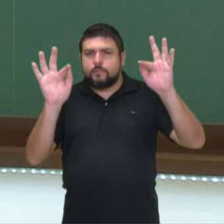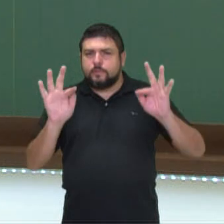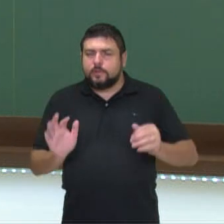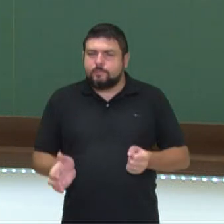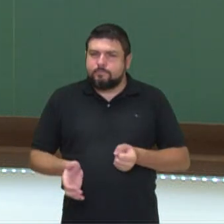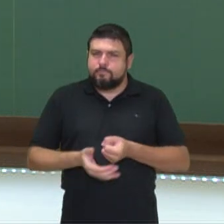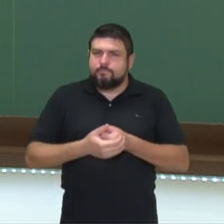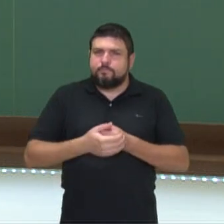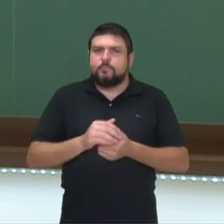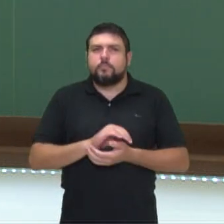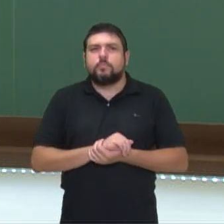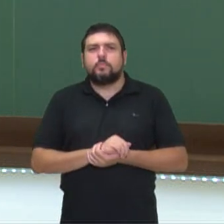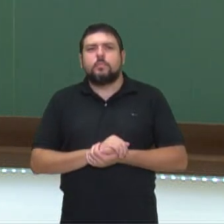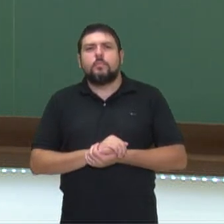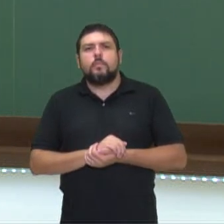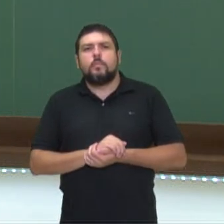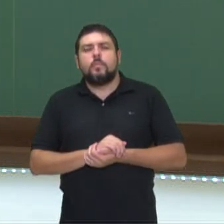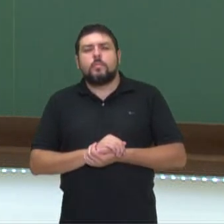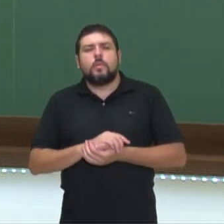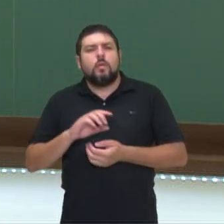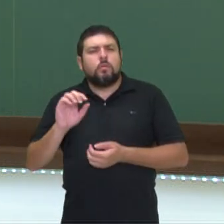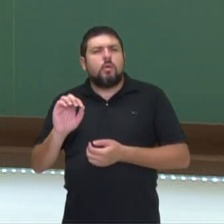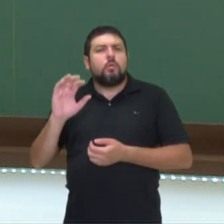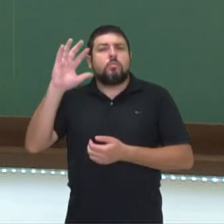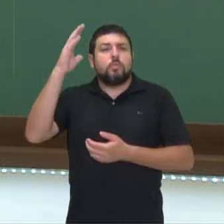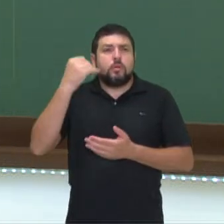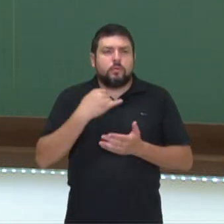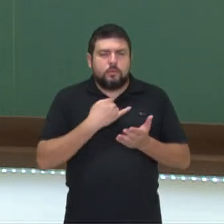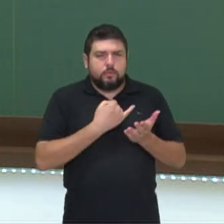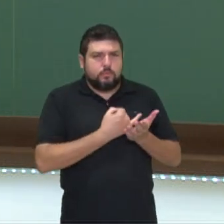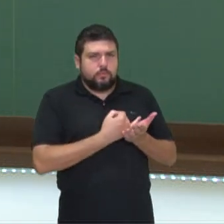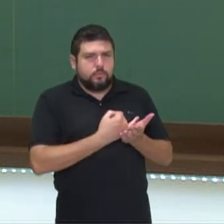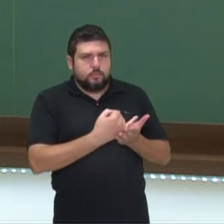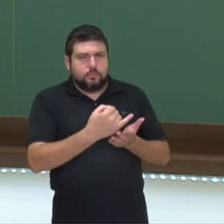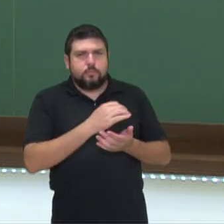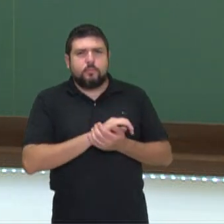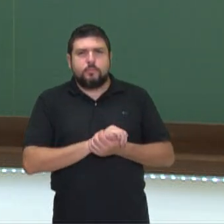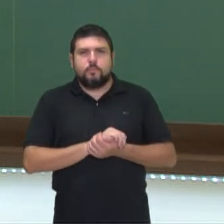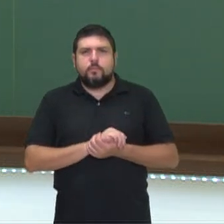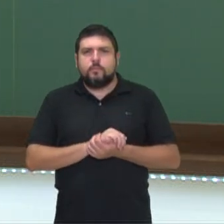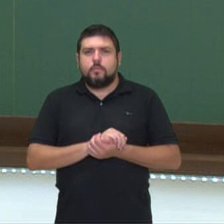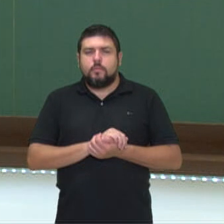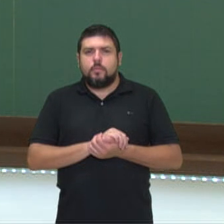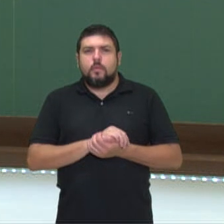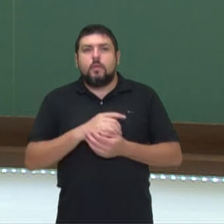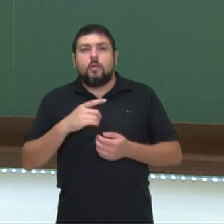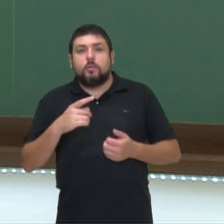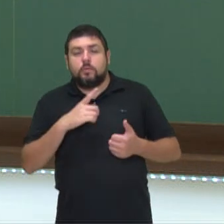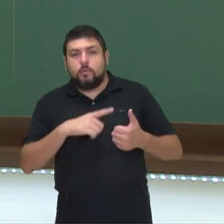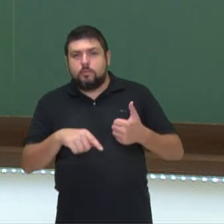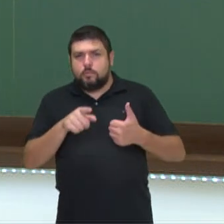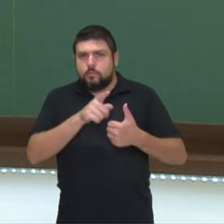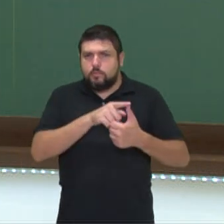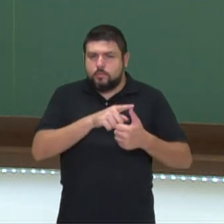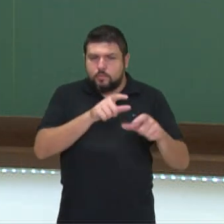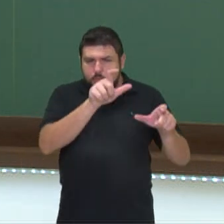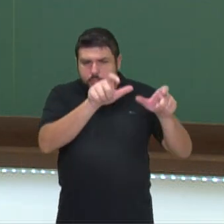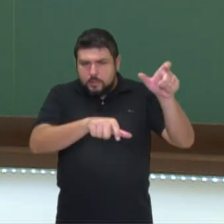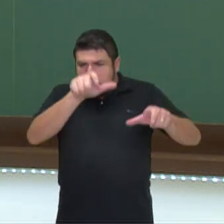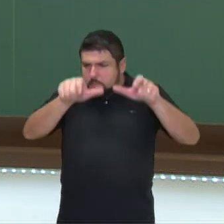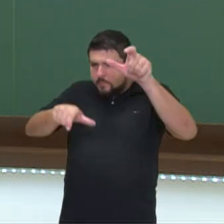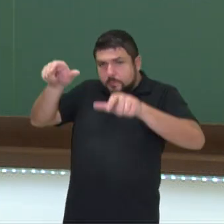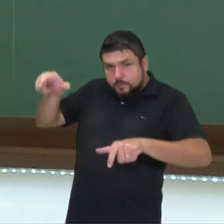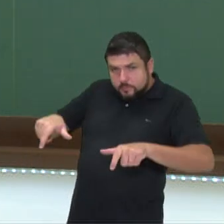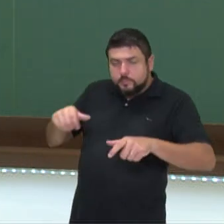Isso mesmo, o que acontece no início, na introdução deste conto? Nós temos a apresentação das personagens, são